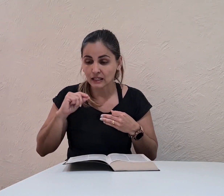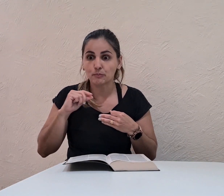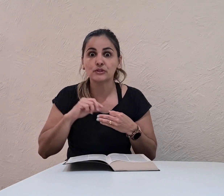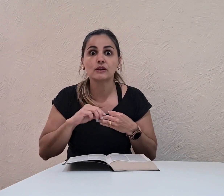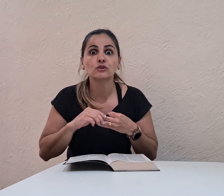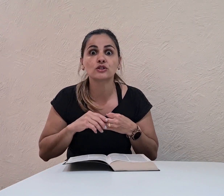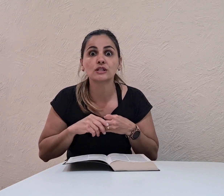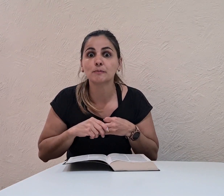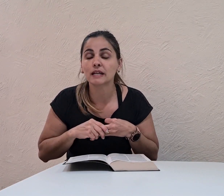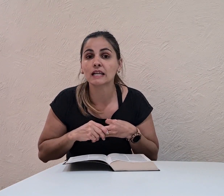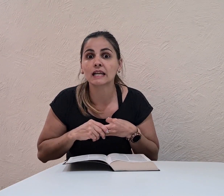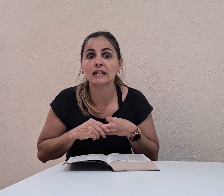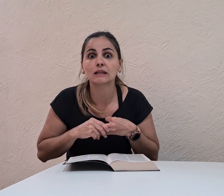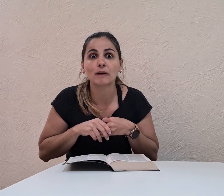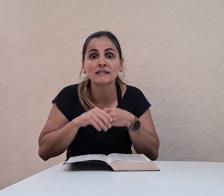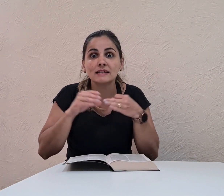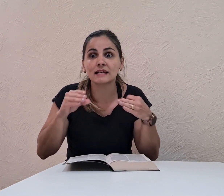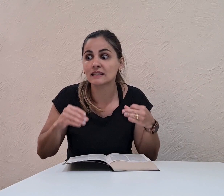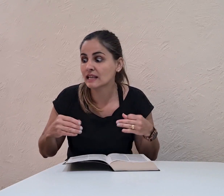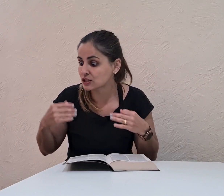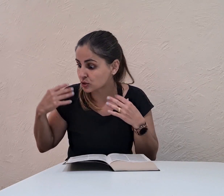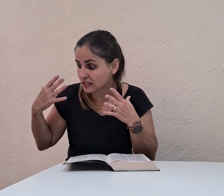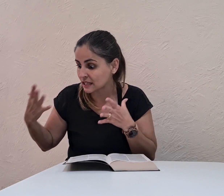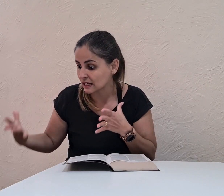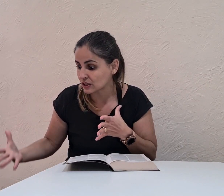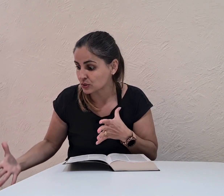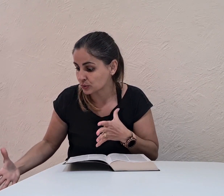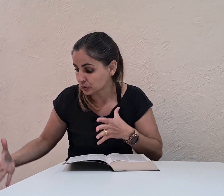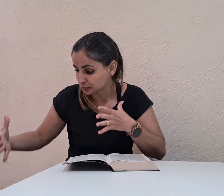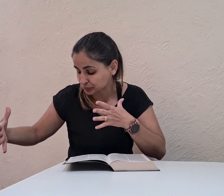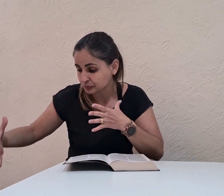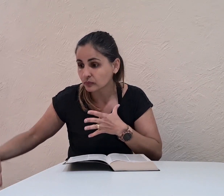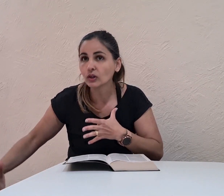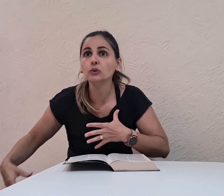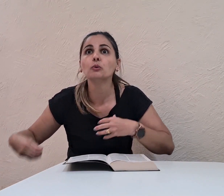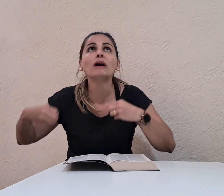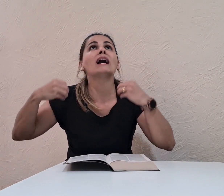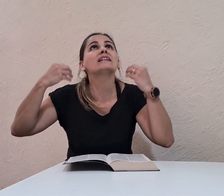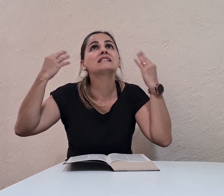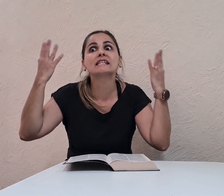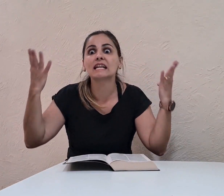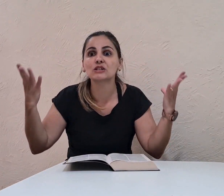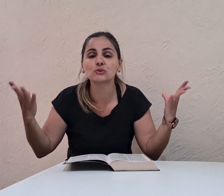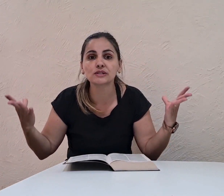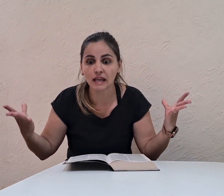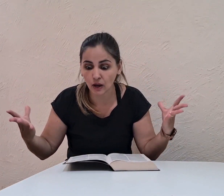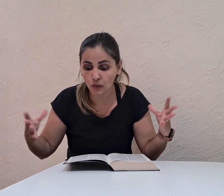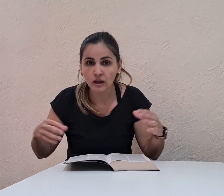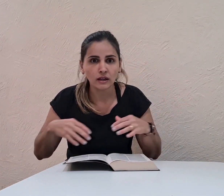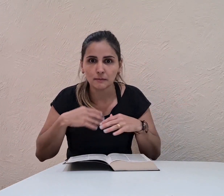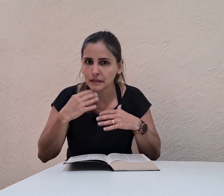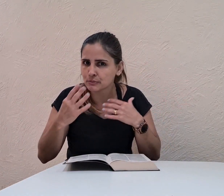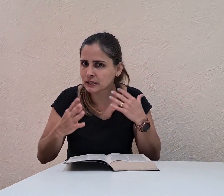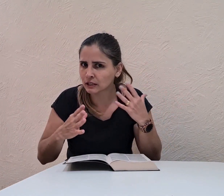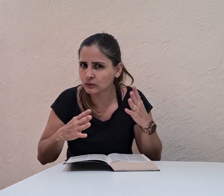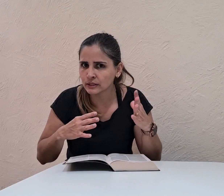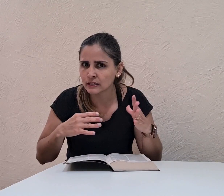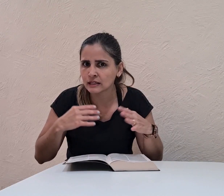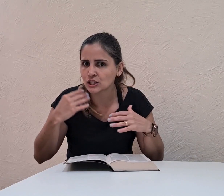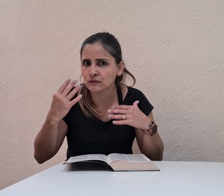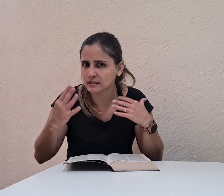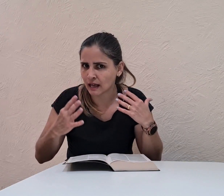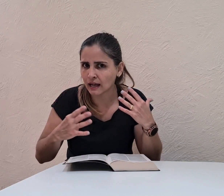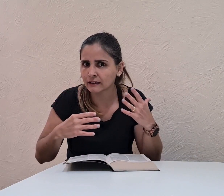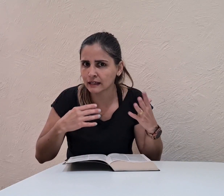tendas. Depois Deus disse pra ele que ele ia ter mais descendentes do que as areias do mar, as estrelas do céu. E mesmo ele estando